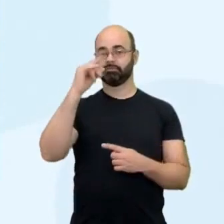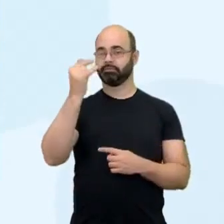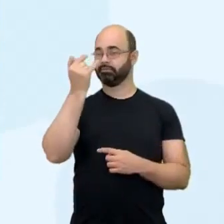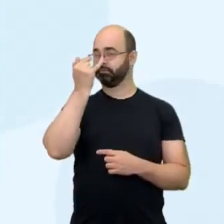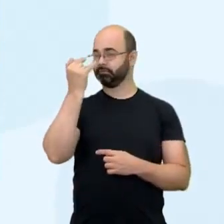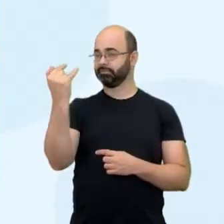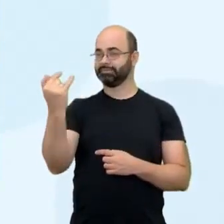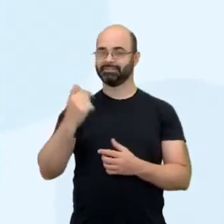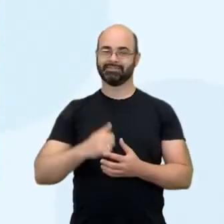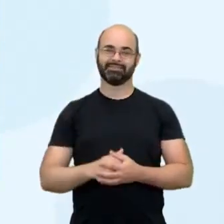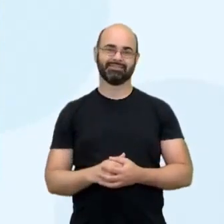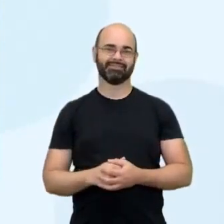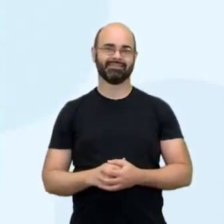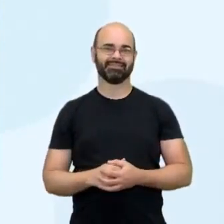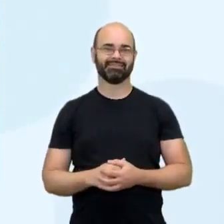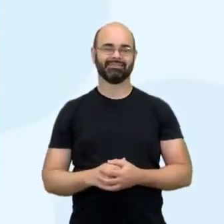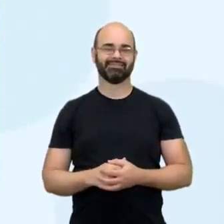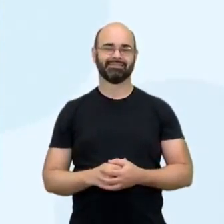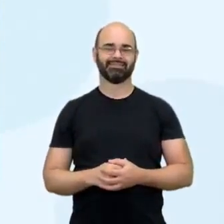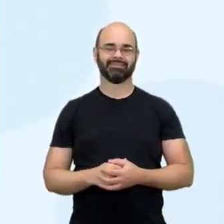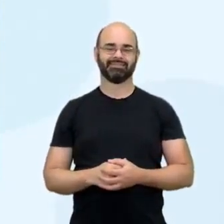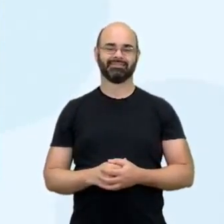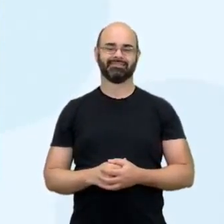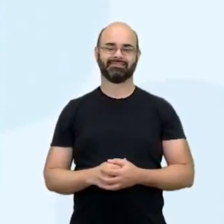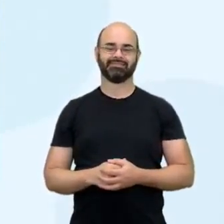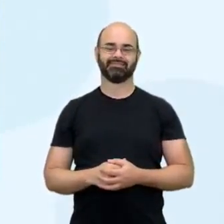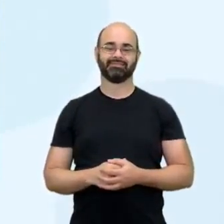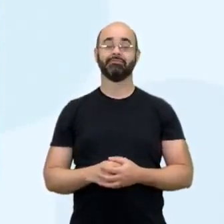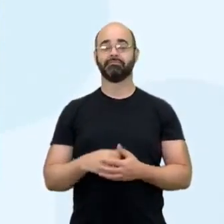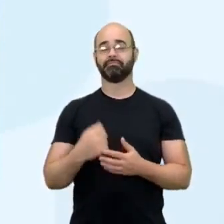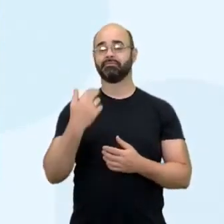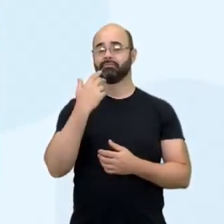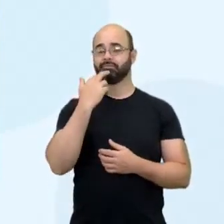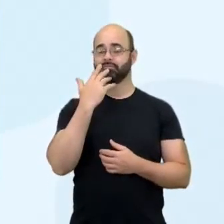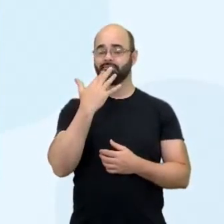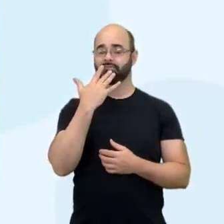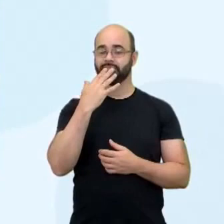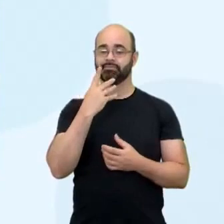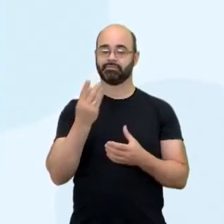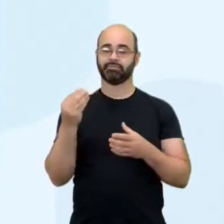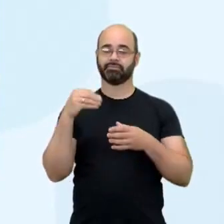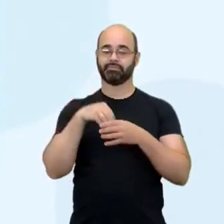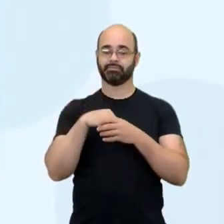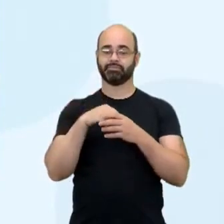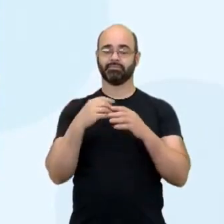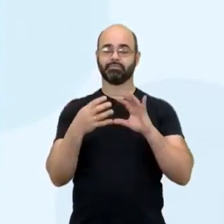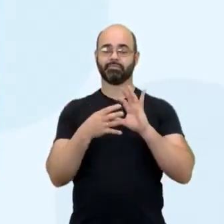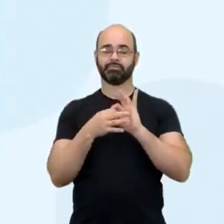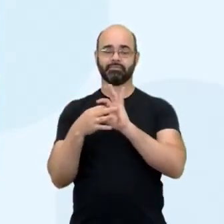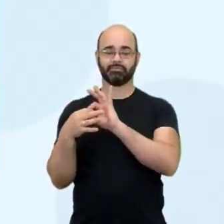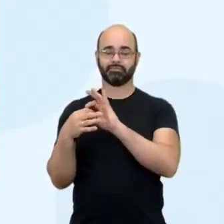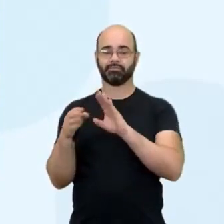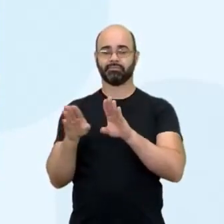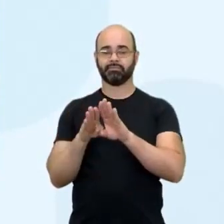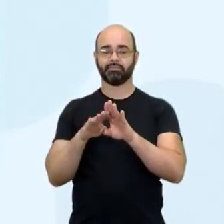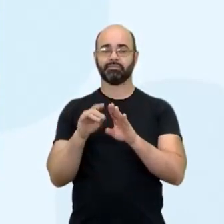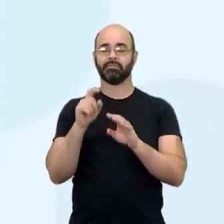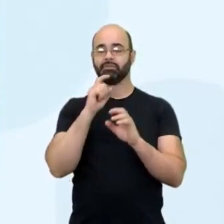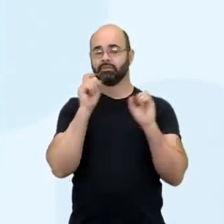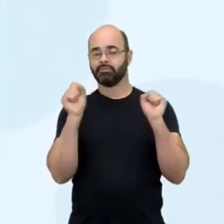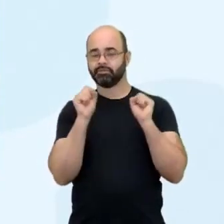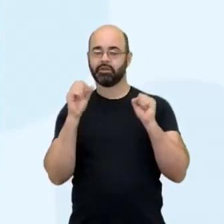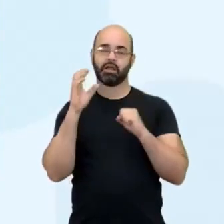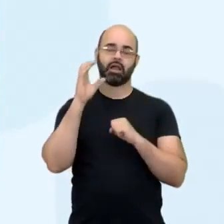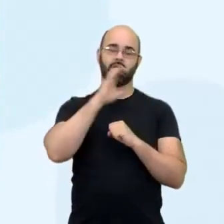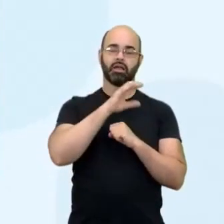É legal que eles utilizaram dentro dessas imagens as cores complementares, né, Sim. Pro? E também brinca muito com as cores quentes e frias, né? Olha,